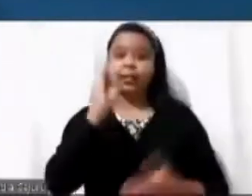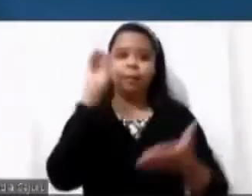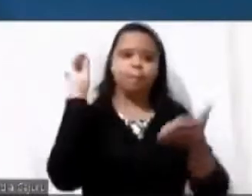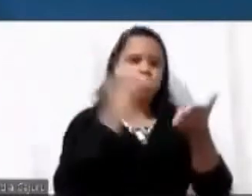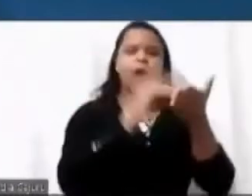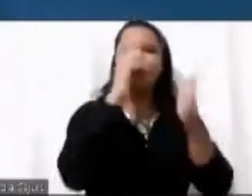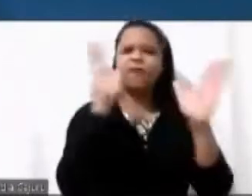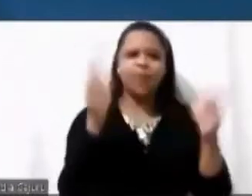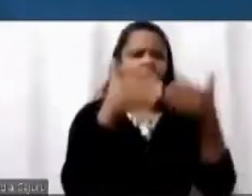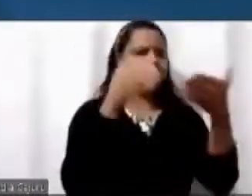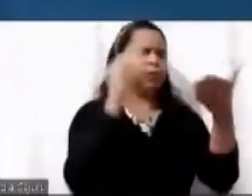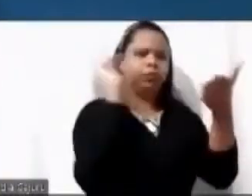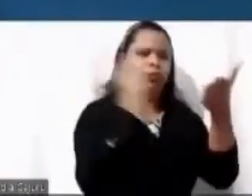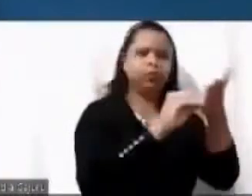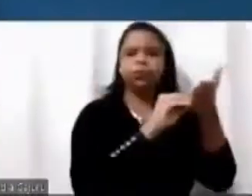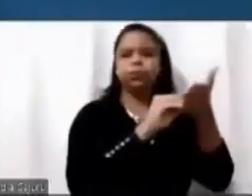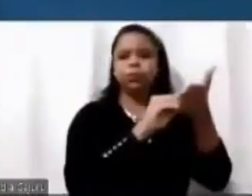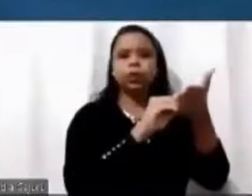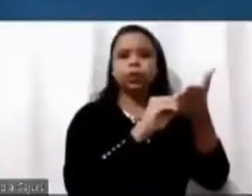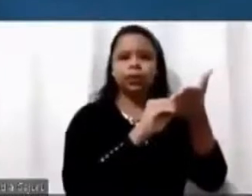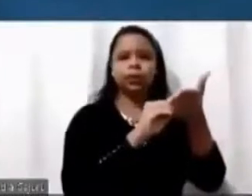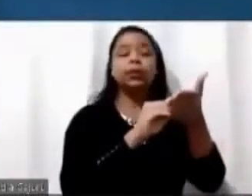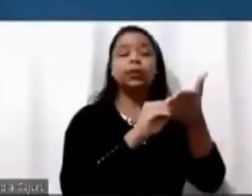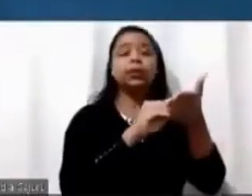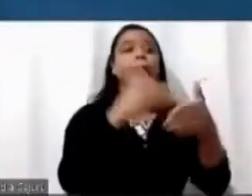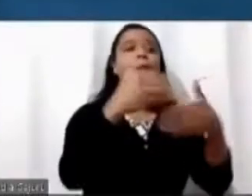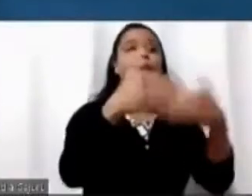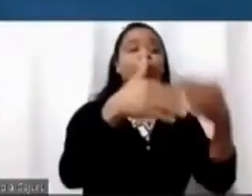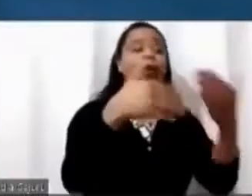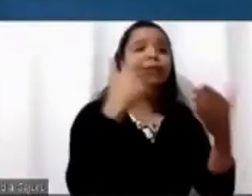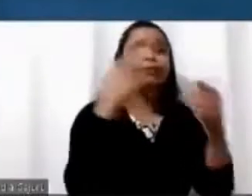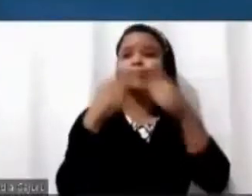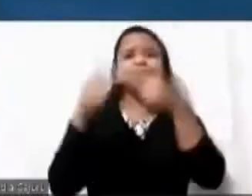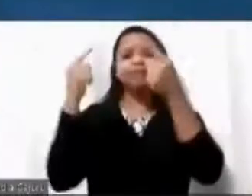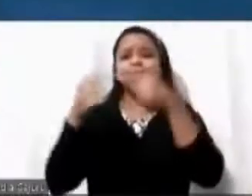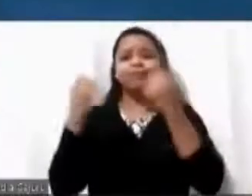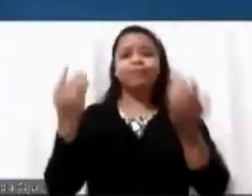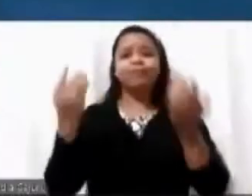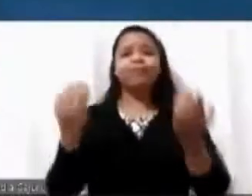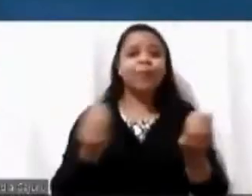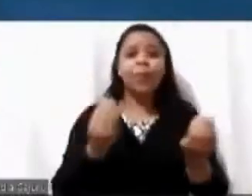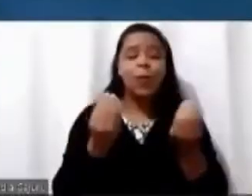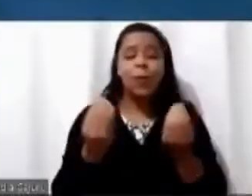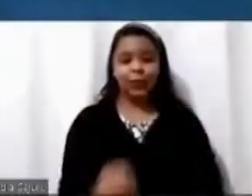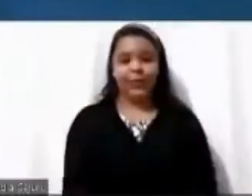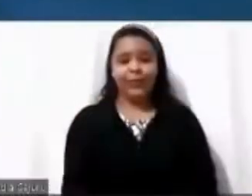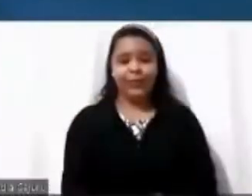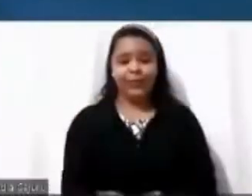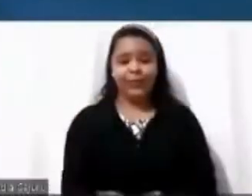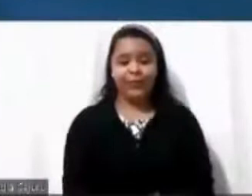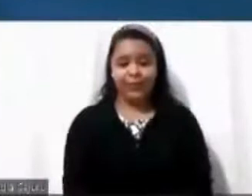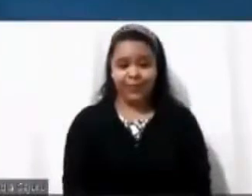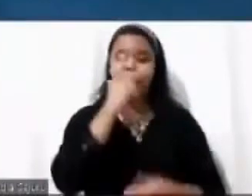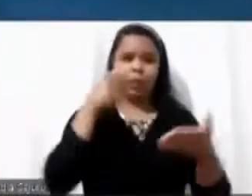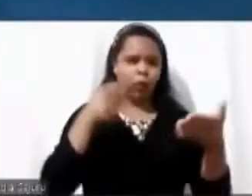afronta total à essência do termo de consentimento livre e esclarecido. Como é que você pode enrijecer algo